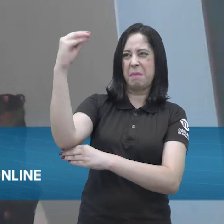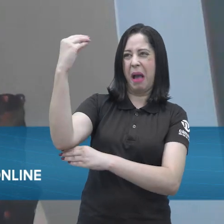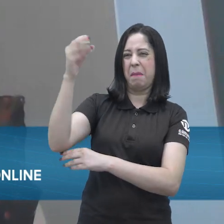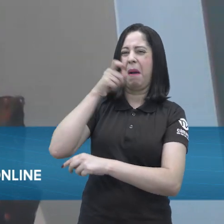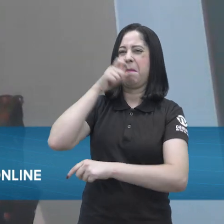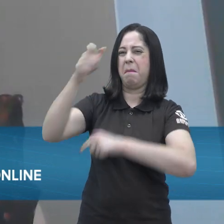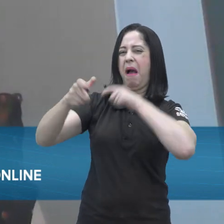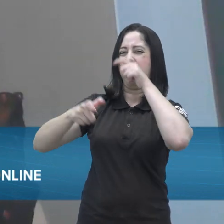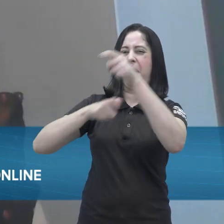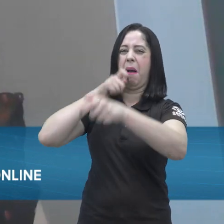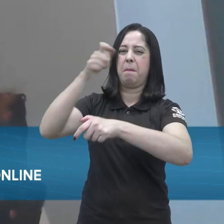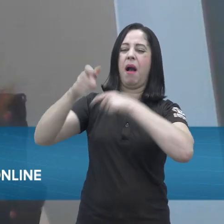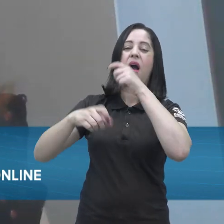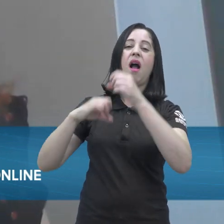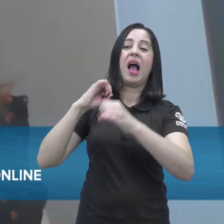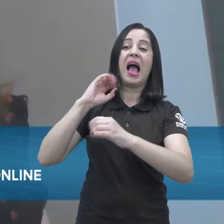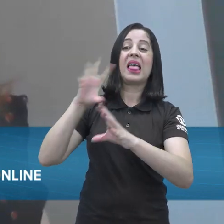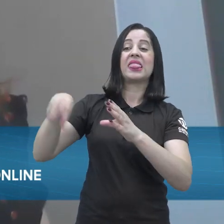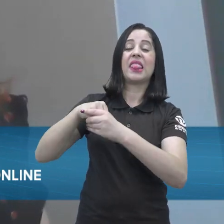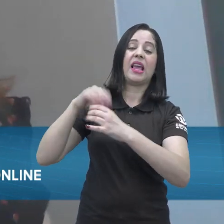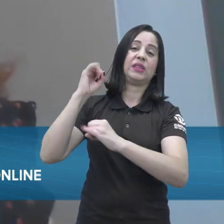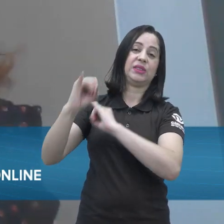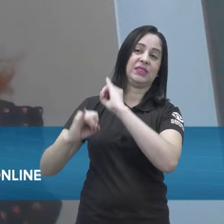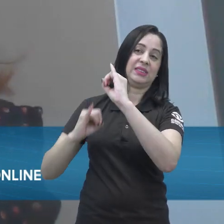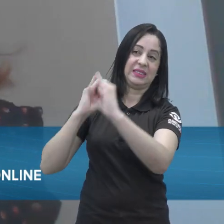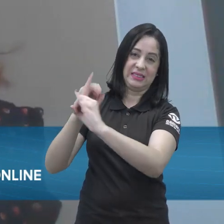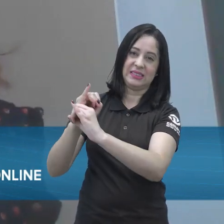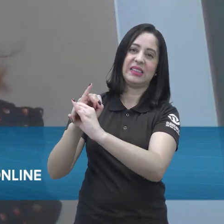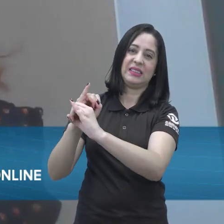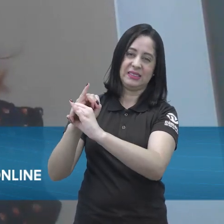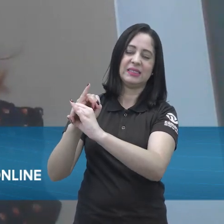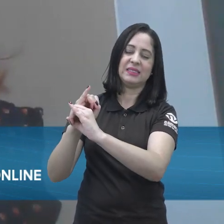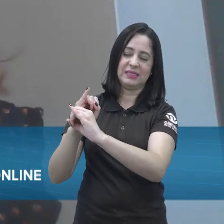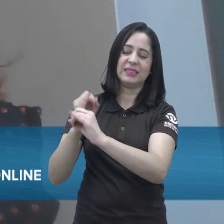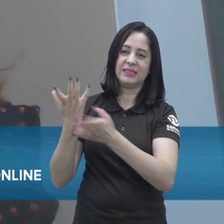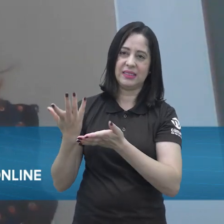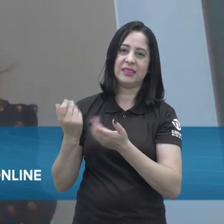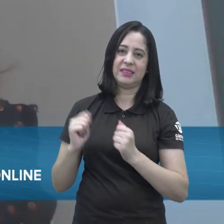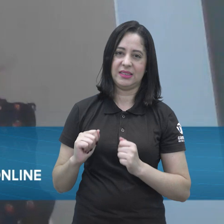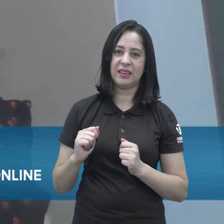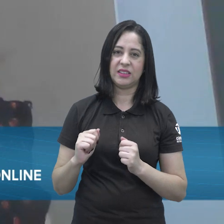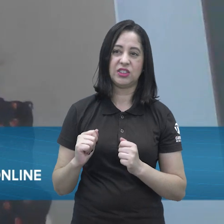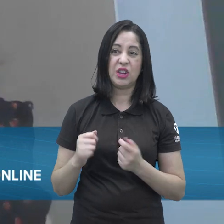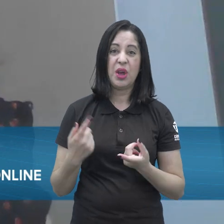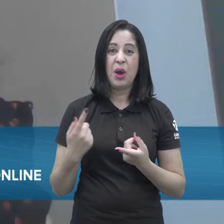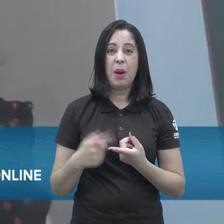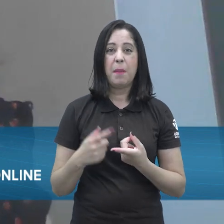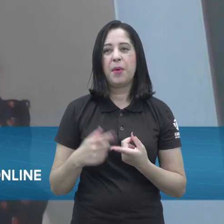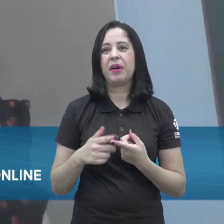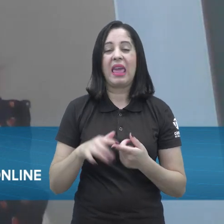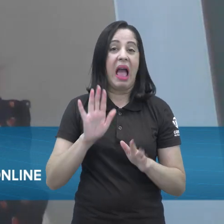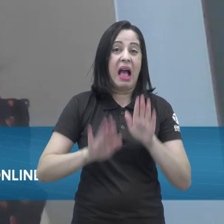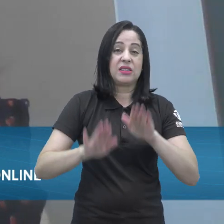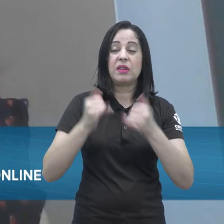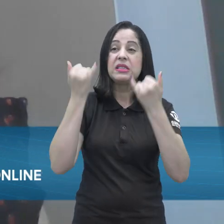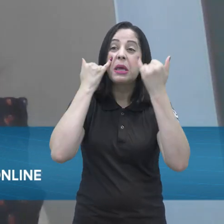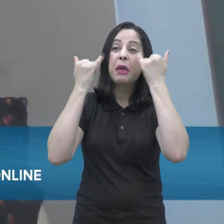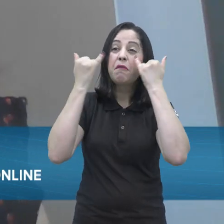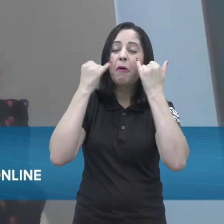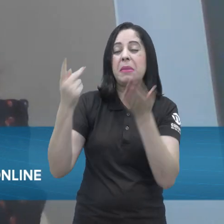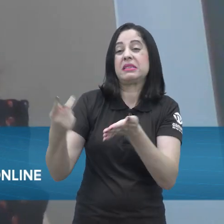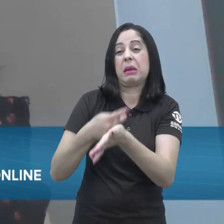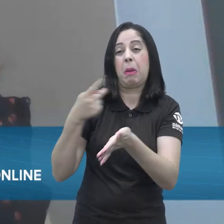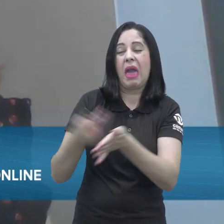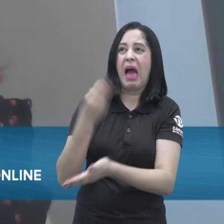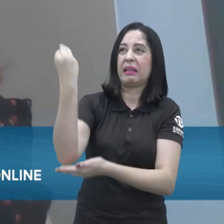que outros colaboradores não caiam aí no mesmo erro, né, de repente trazer alguma informação que não